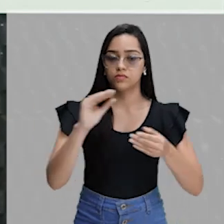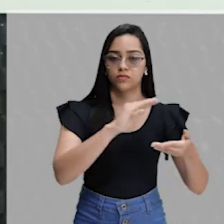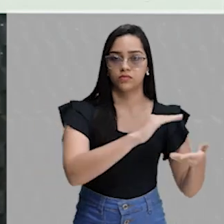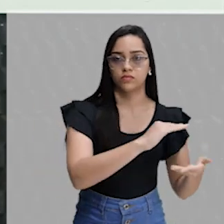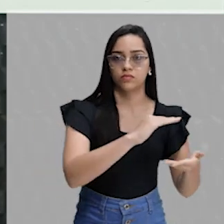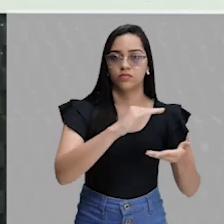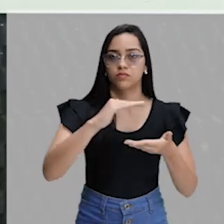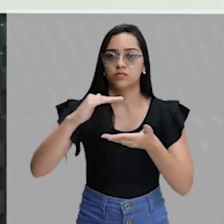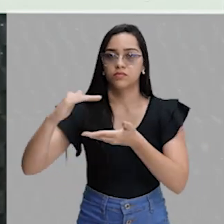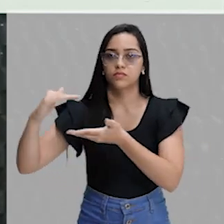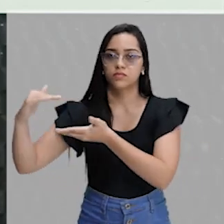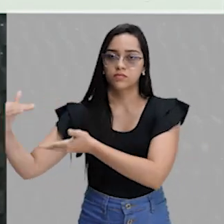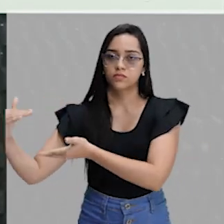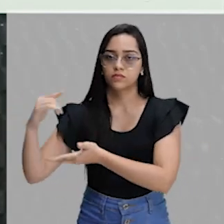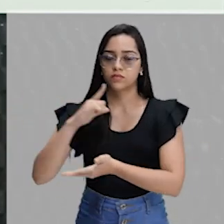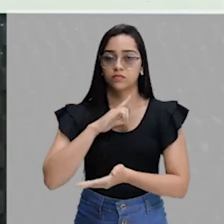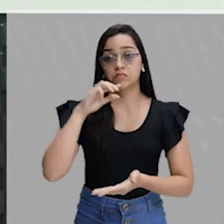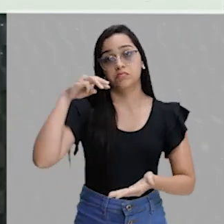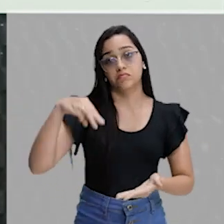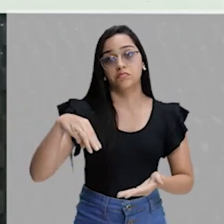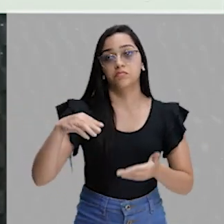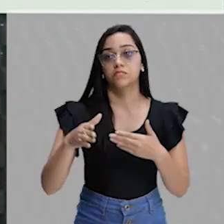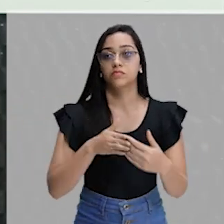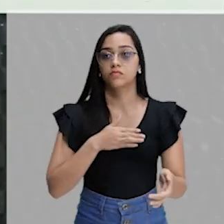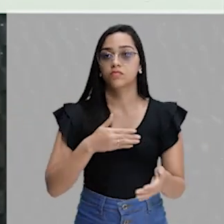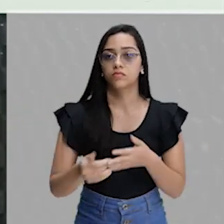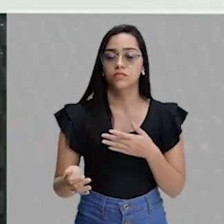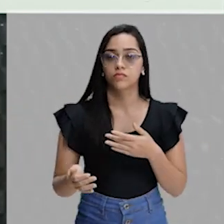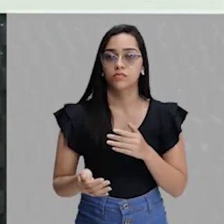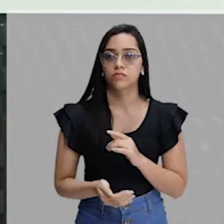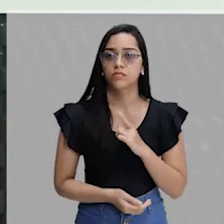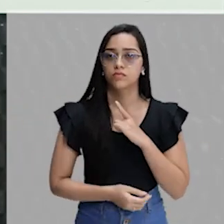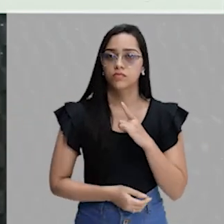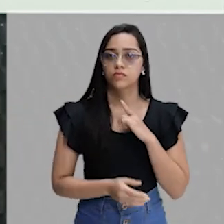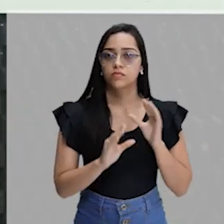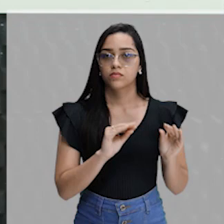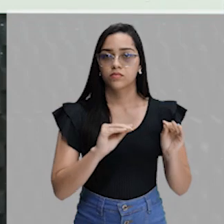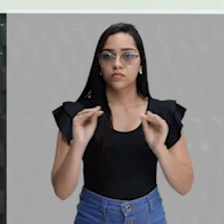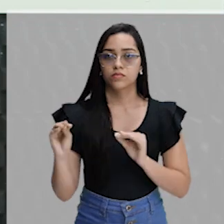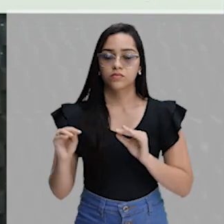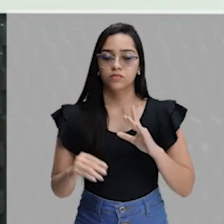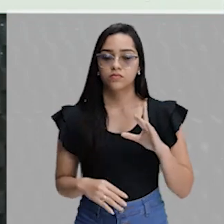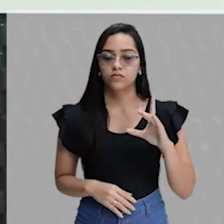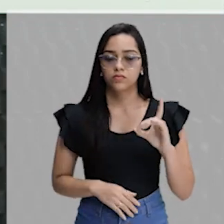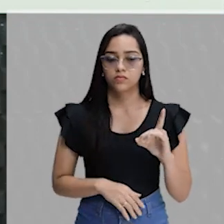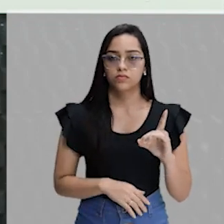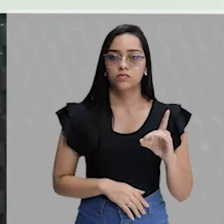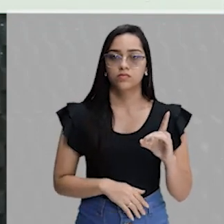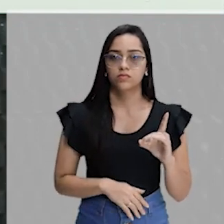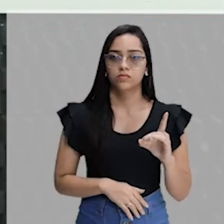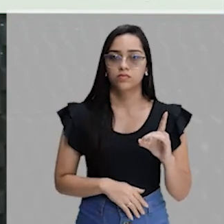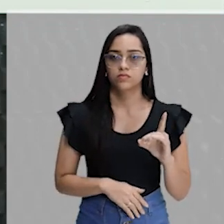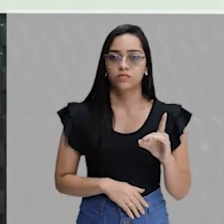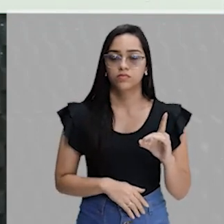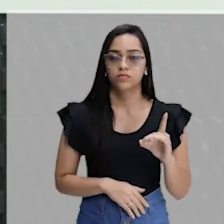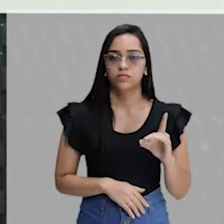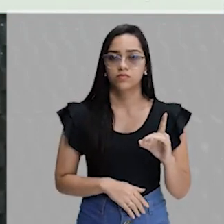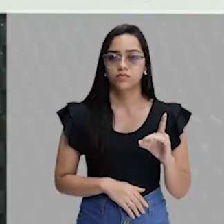aqui de massa M qualquer, ele sofre um deslocamento D,